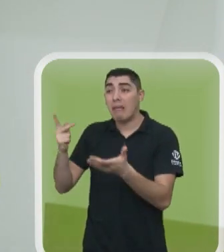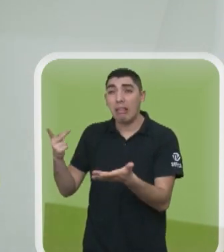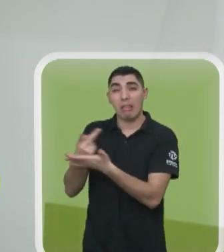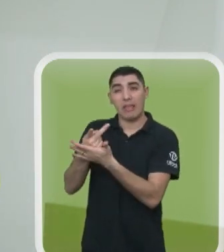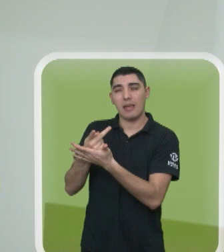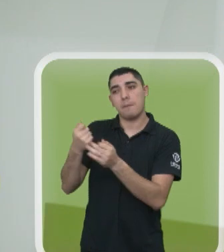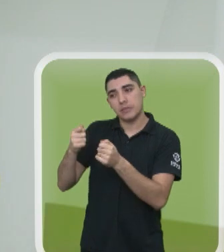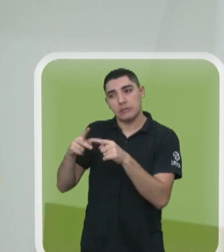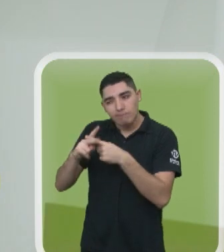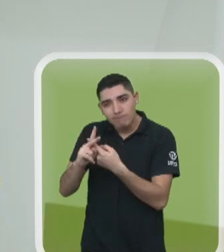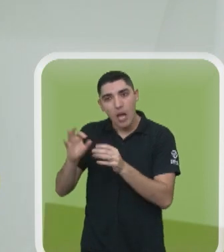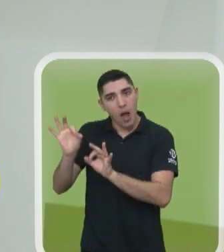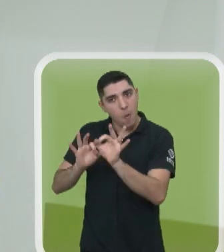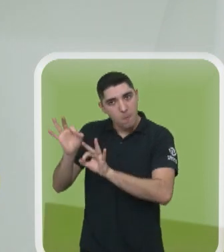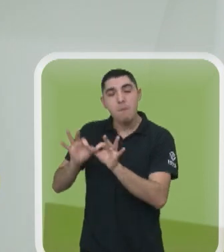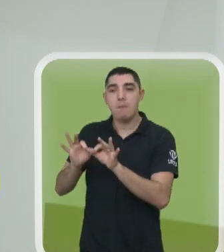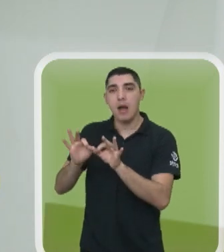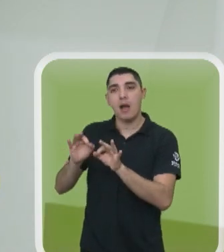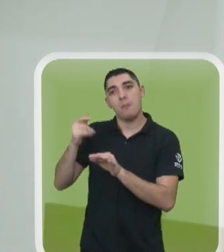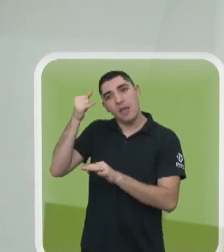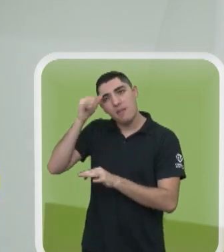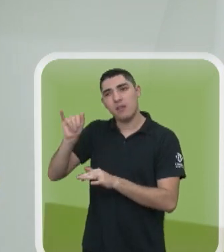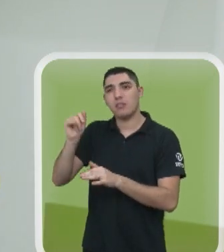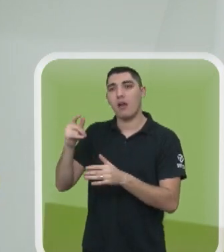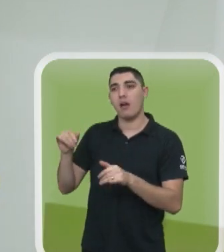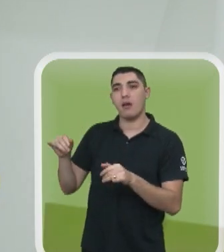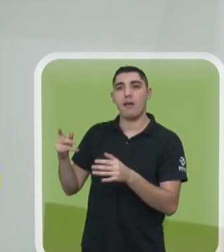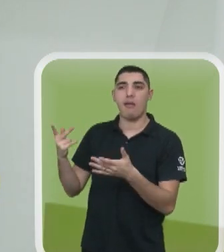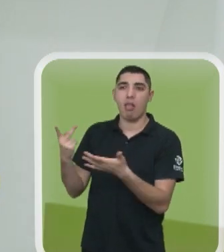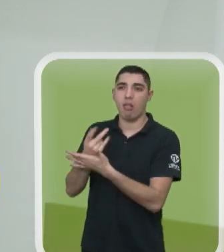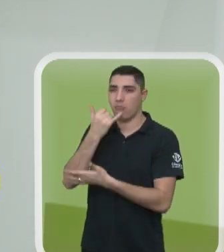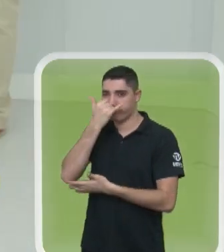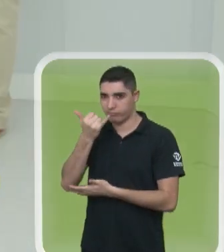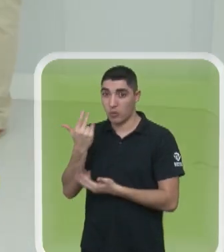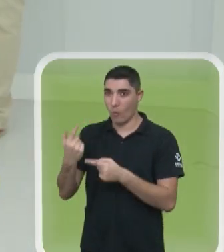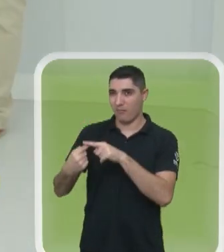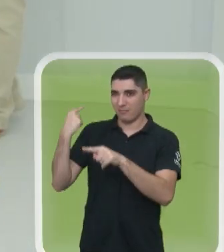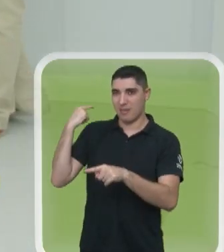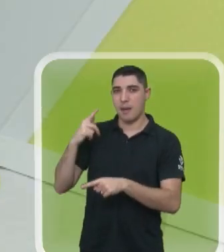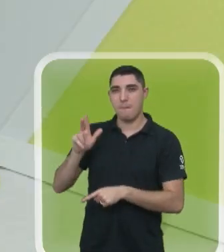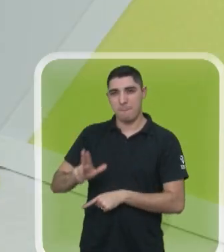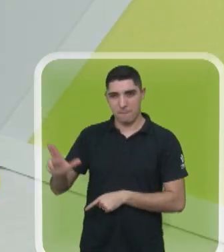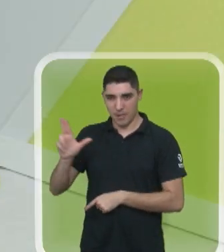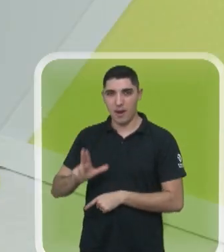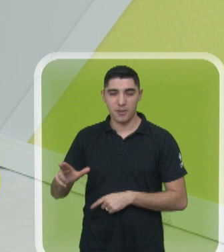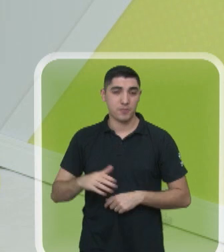enfim, as bobeiras que não pode dar, como deu no último jogo contra o Praia Clube. O Matheus vai colocar pra gente